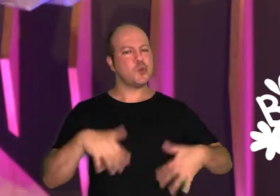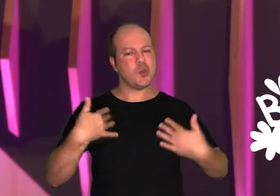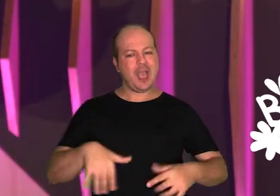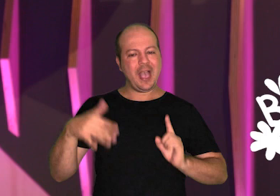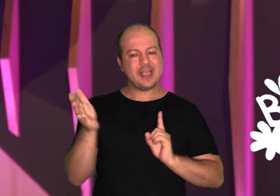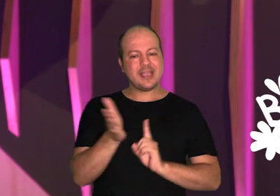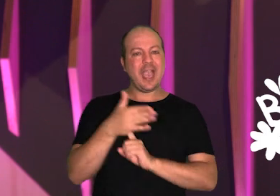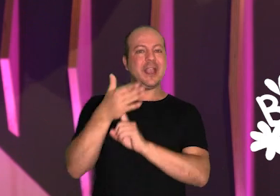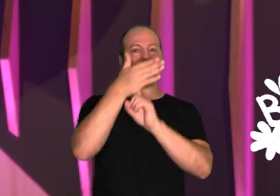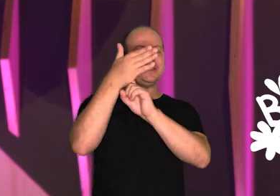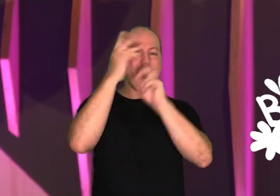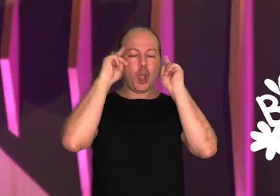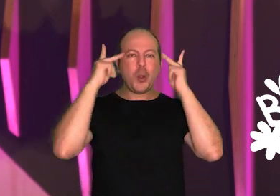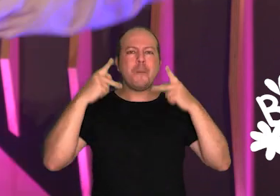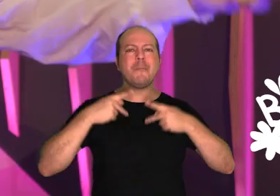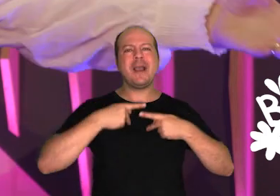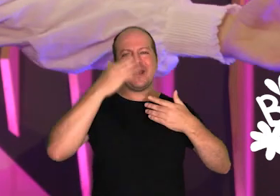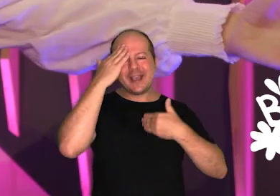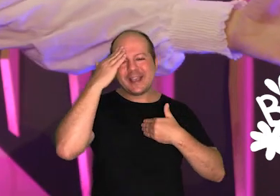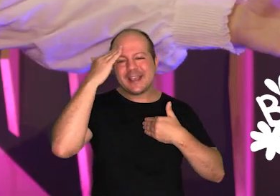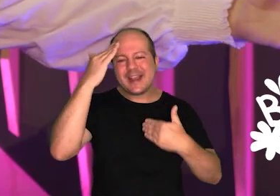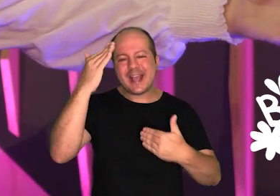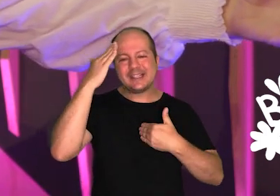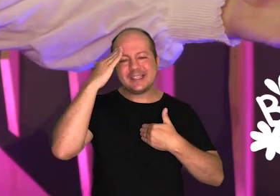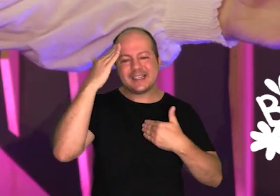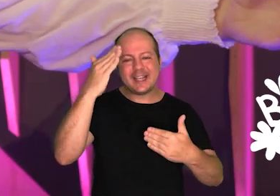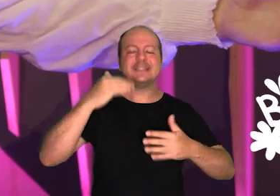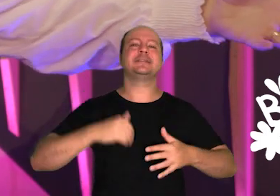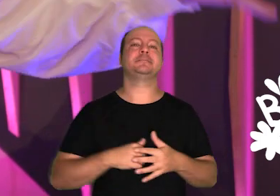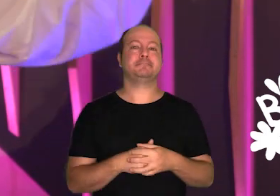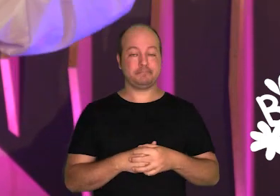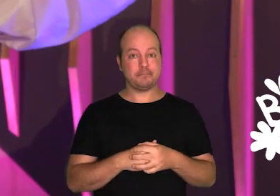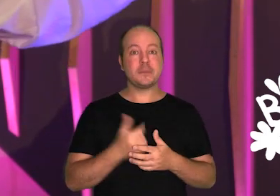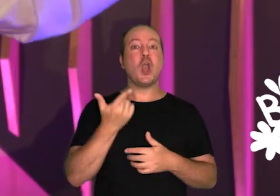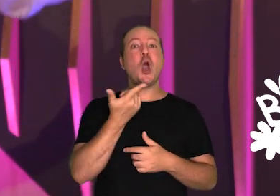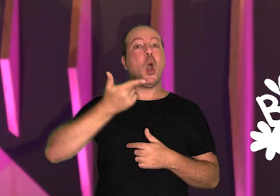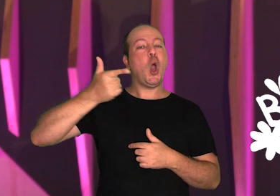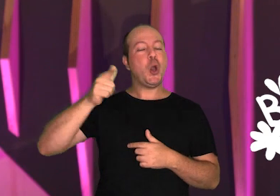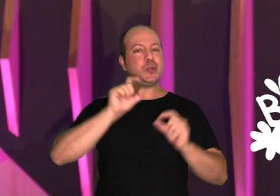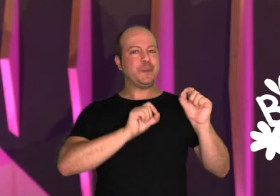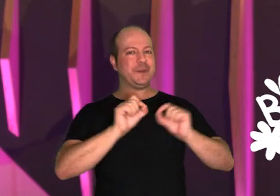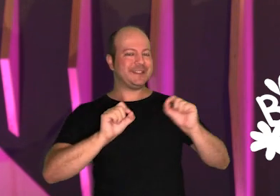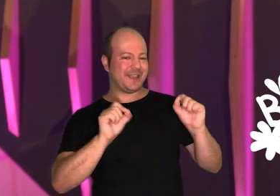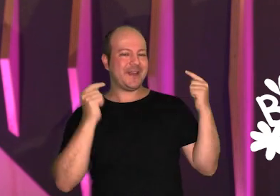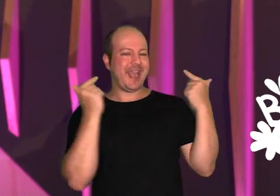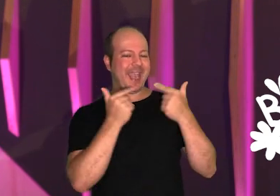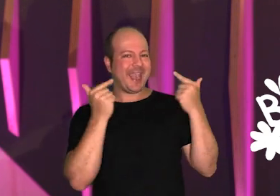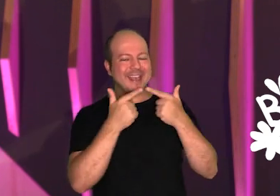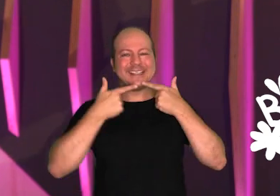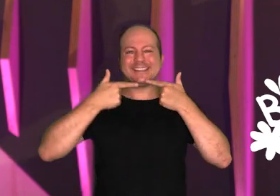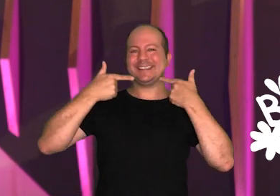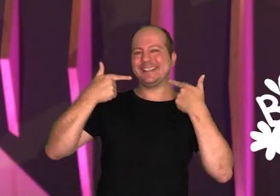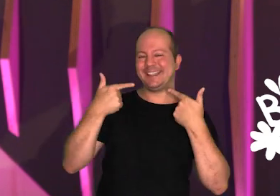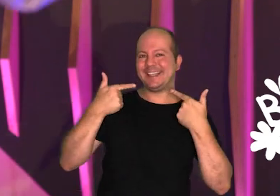alta tecnologia humana. Graças, Álvaro Assad. E, aliás, outro motivo pra gente rir